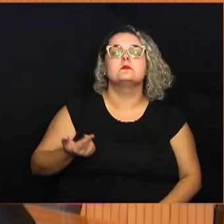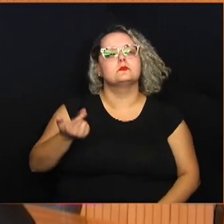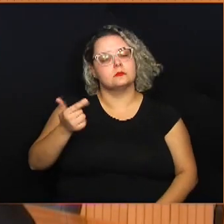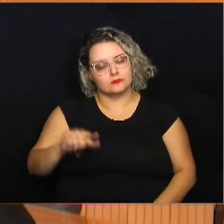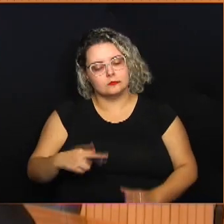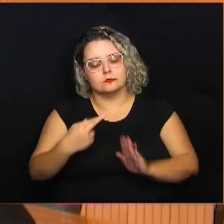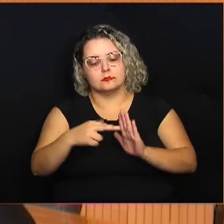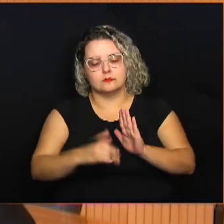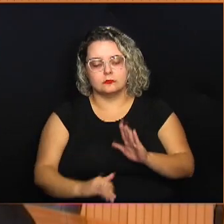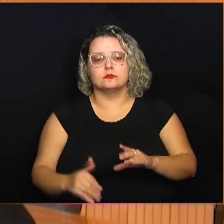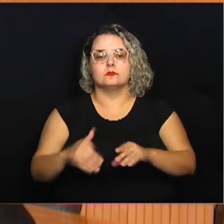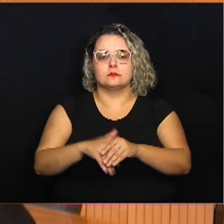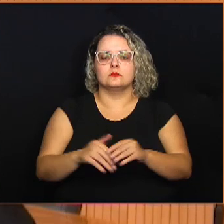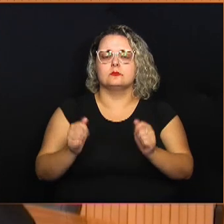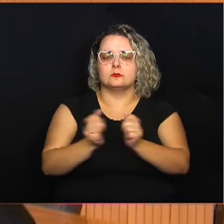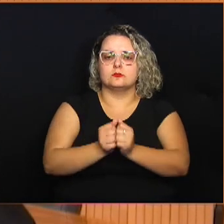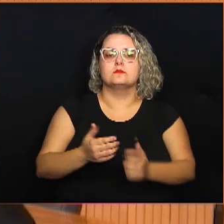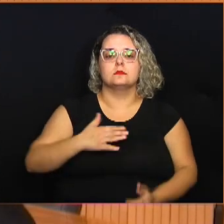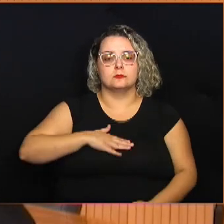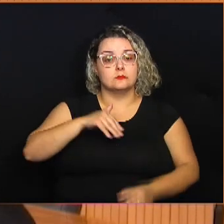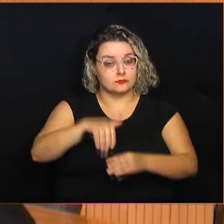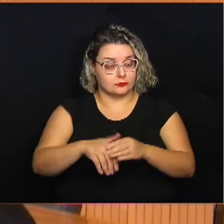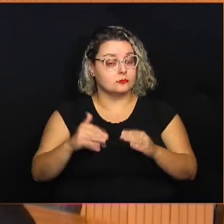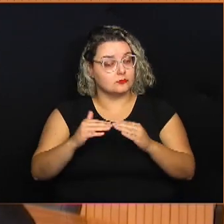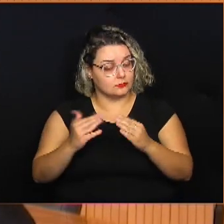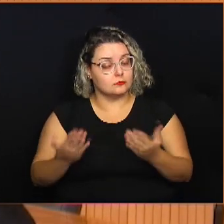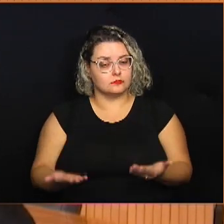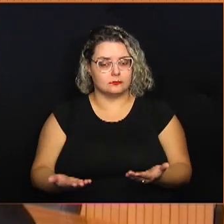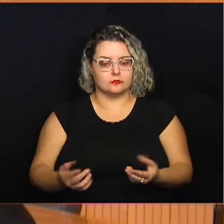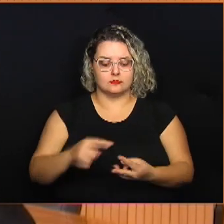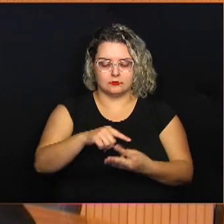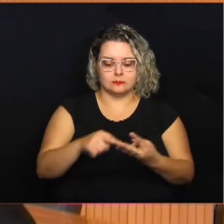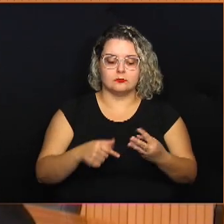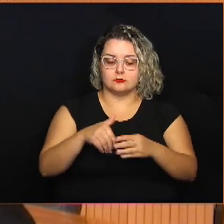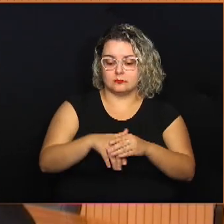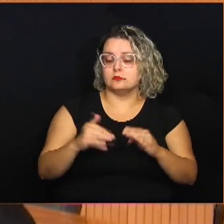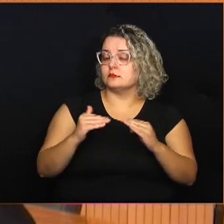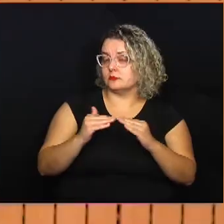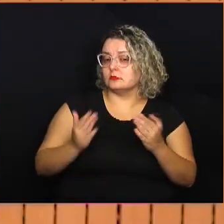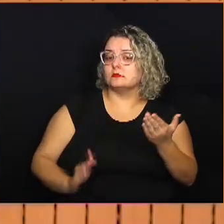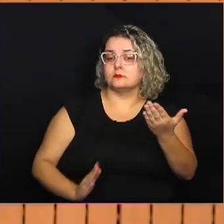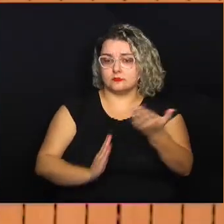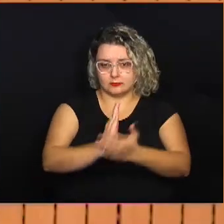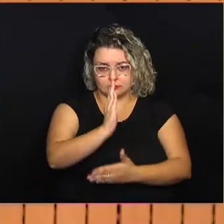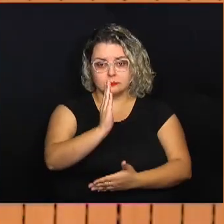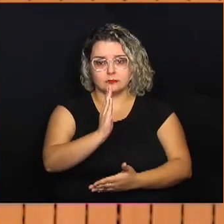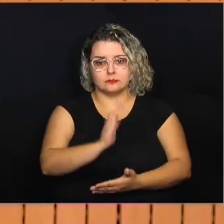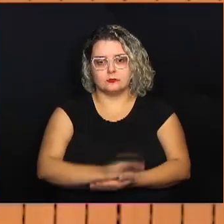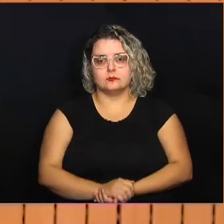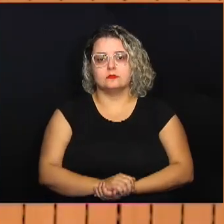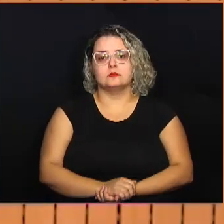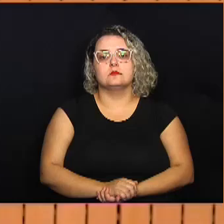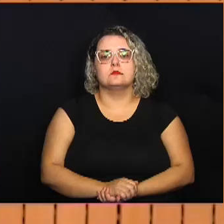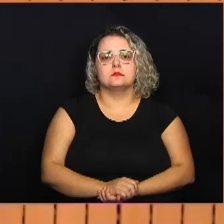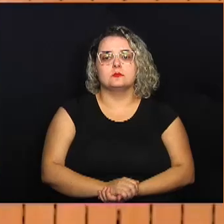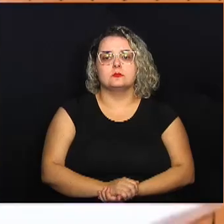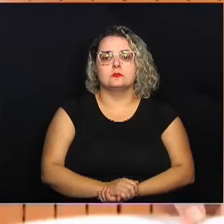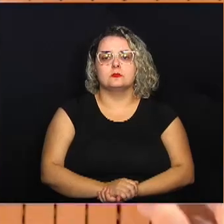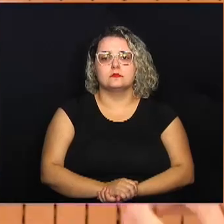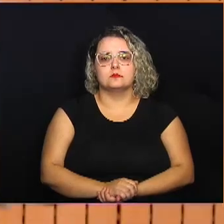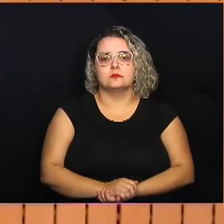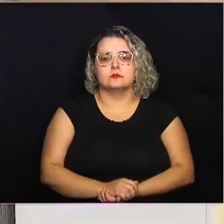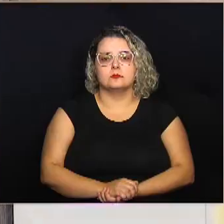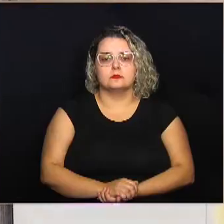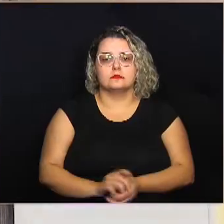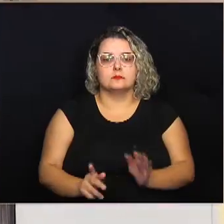relator, favorável. O meu voto também é favorável, então com 3 votos favoráveis, está aprovada a matéria, está aprovado